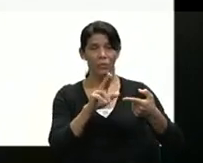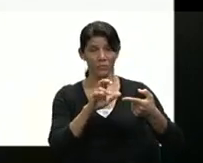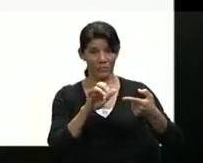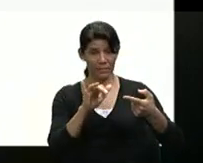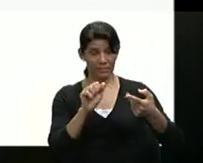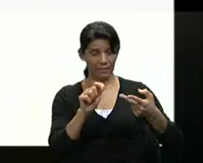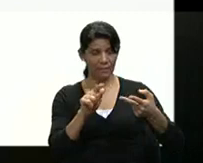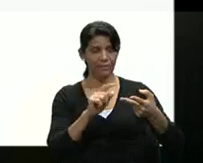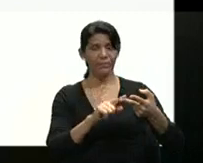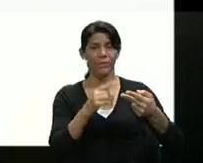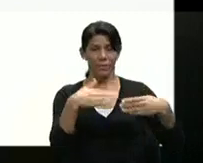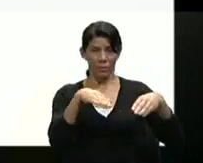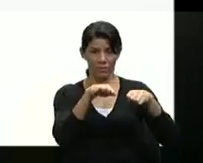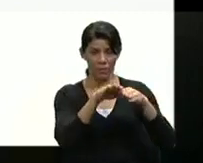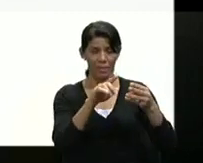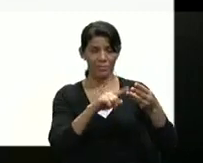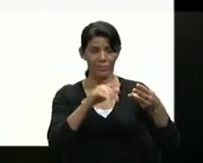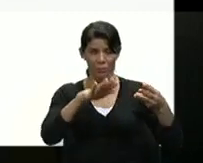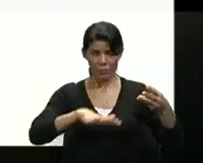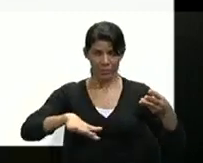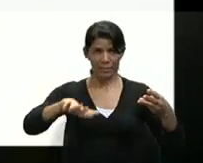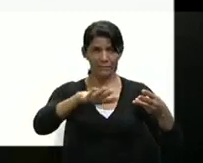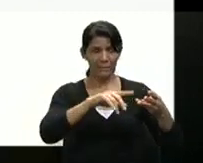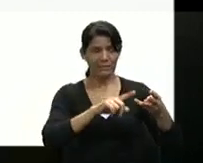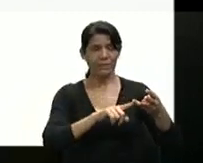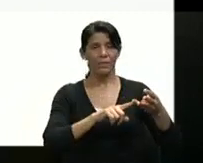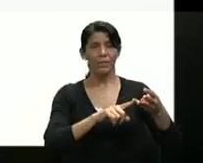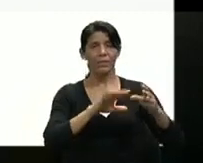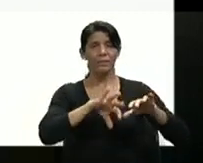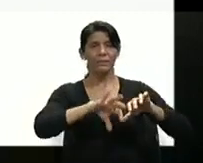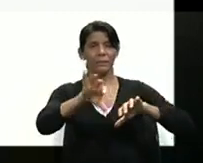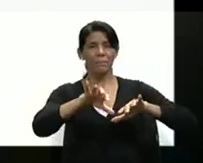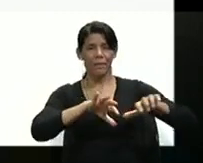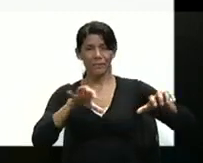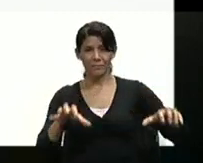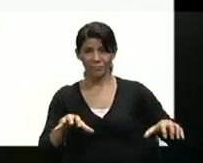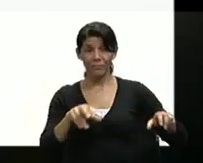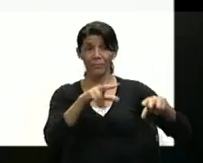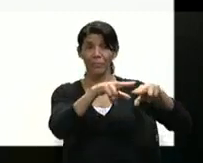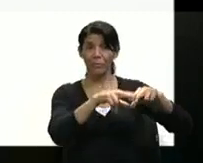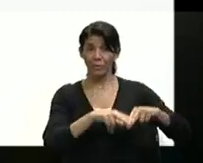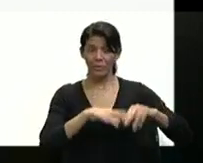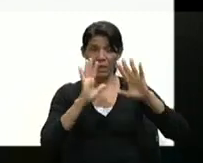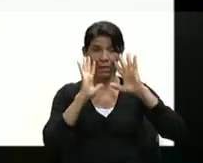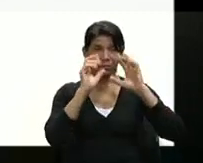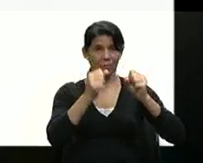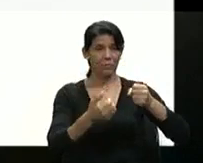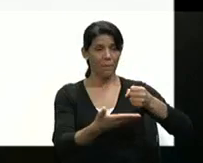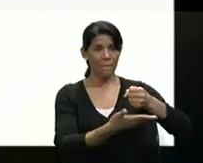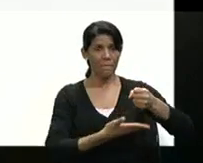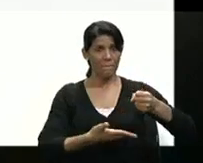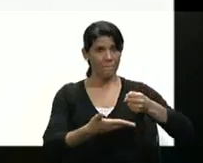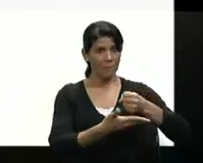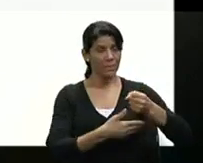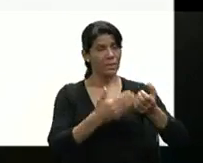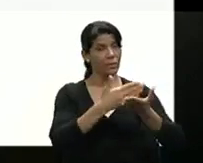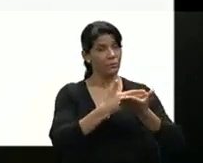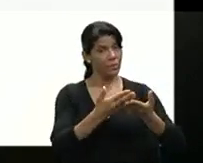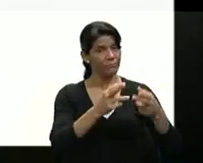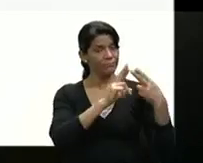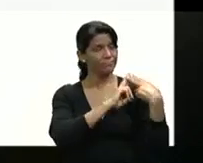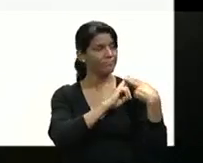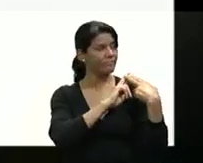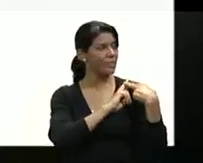universalidade, equidade, integralidade e descentralização. Com isso, a atenção básica ela passa a ter um